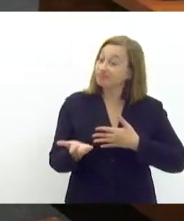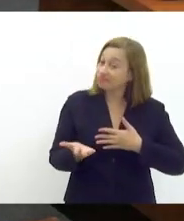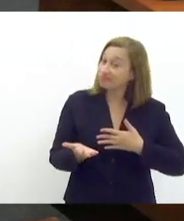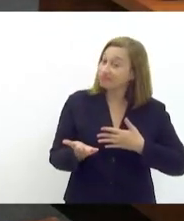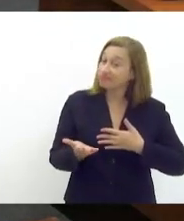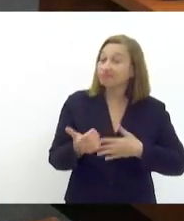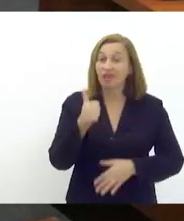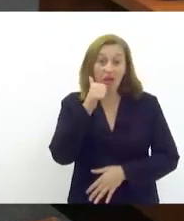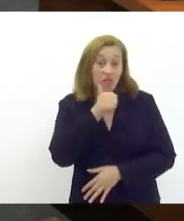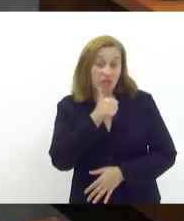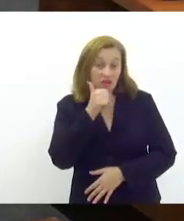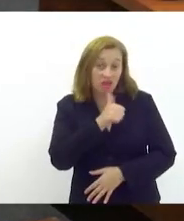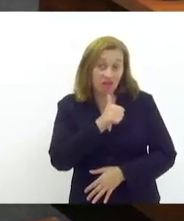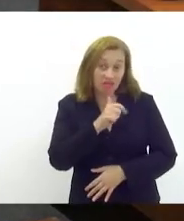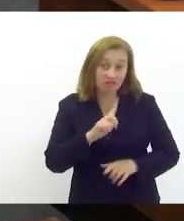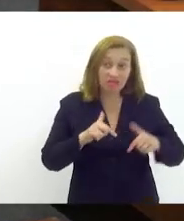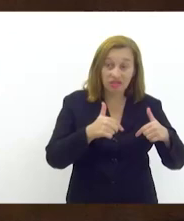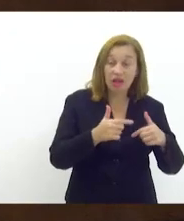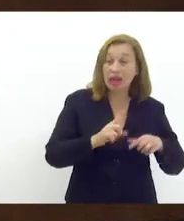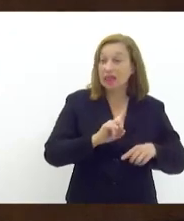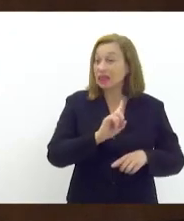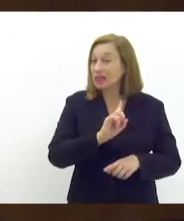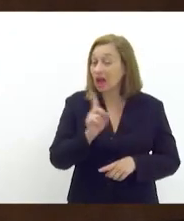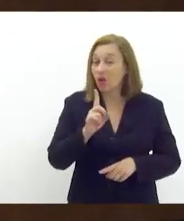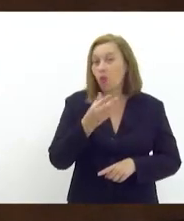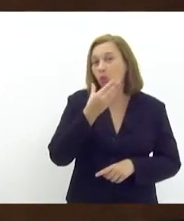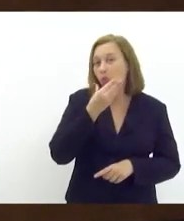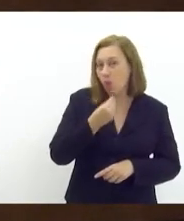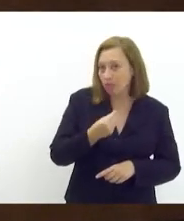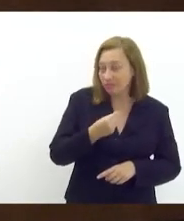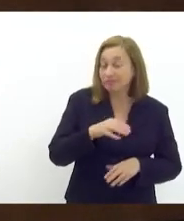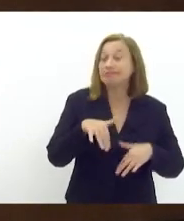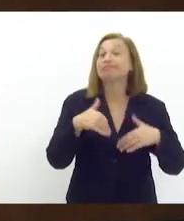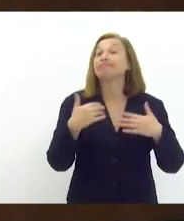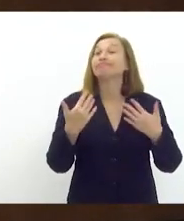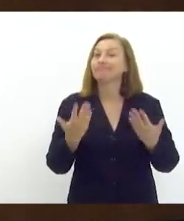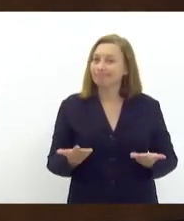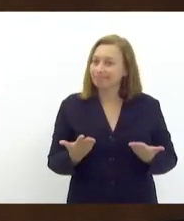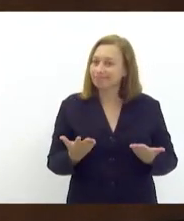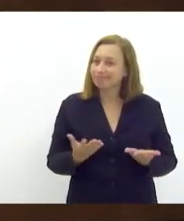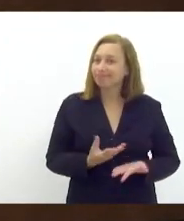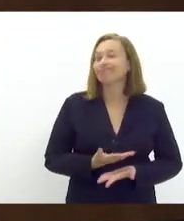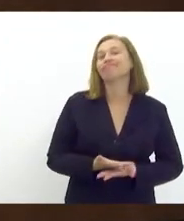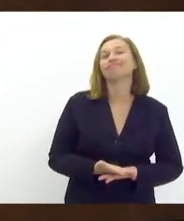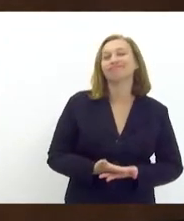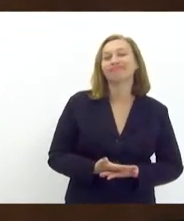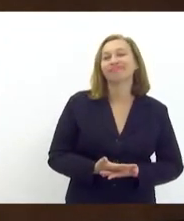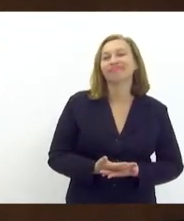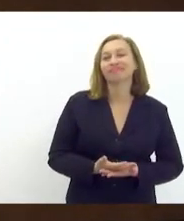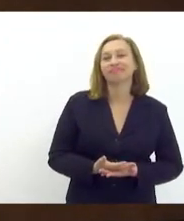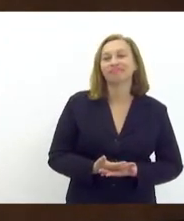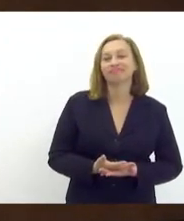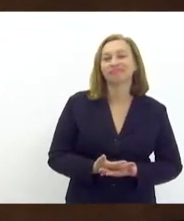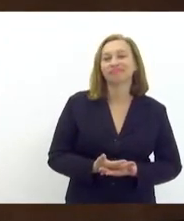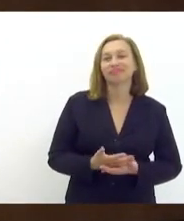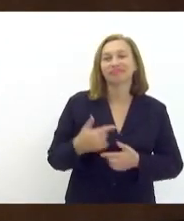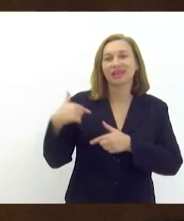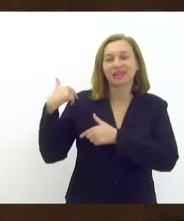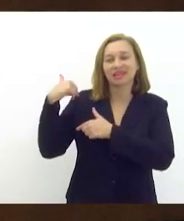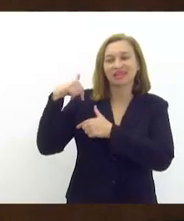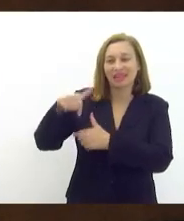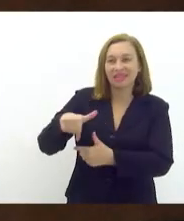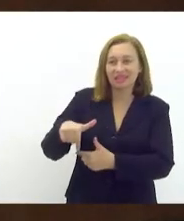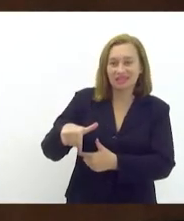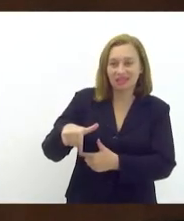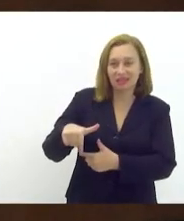sido da mulher e não do homem saindo da tradição